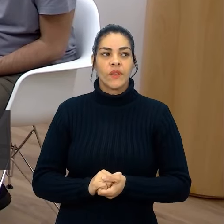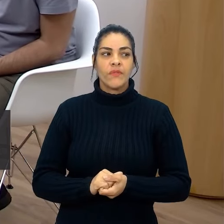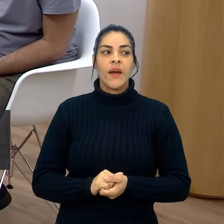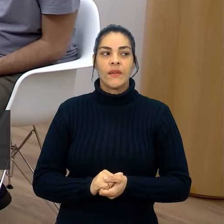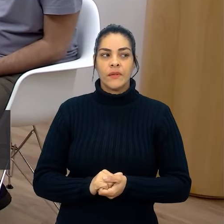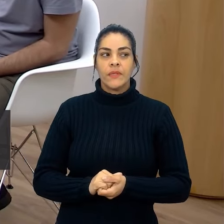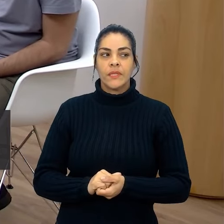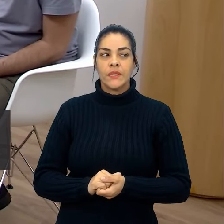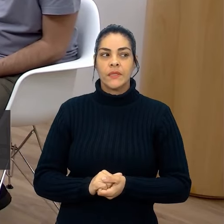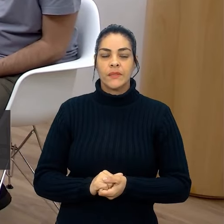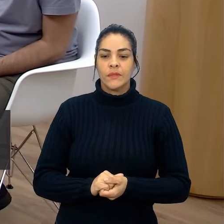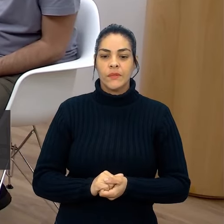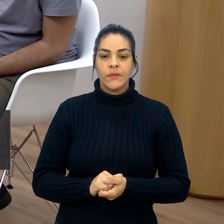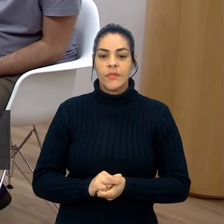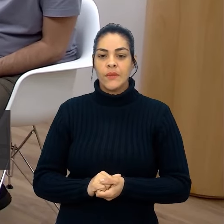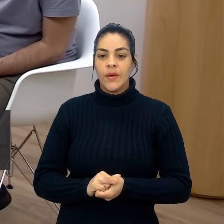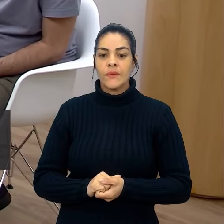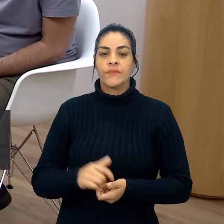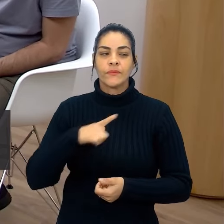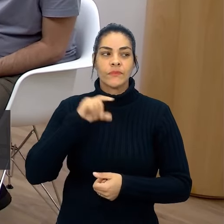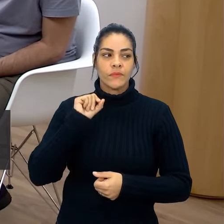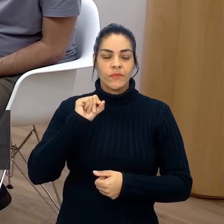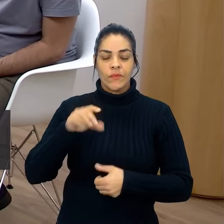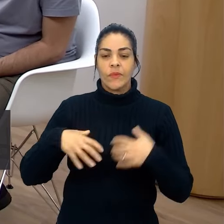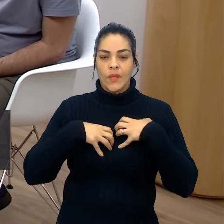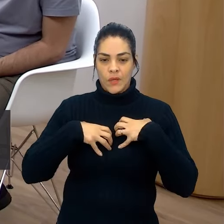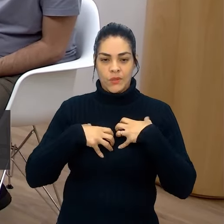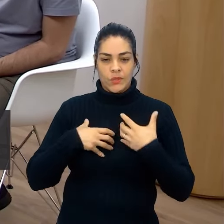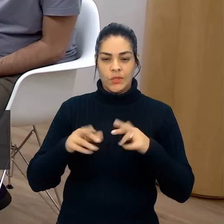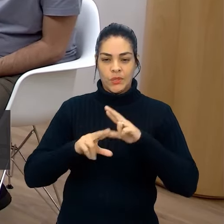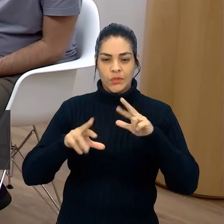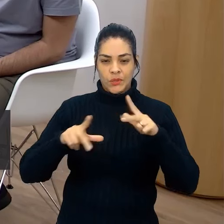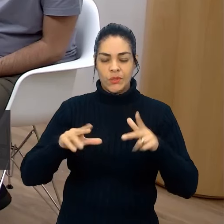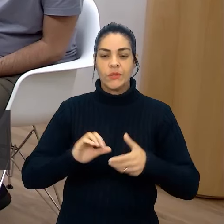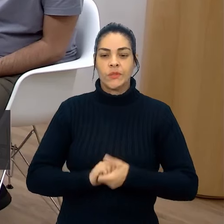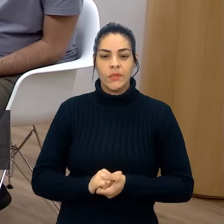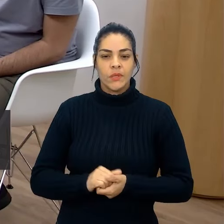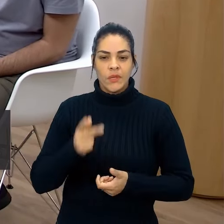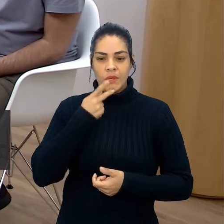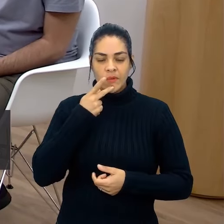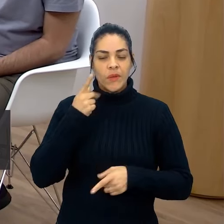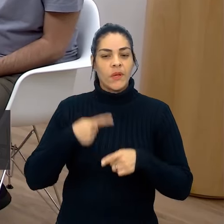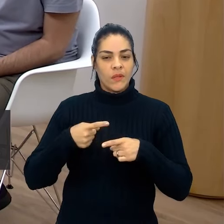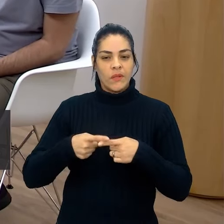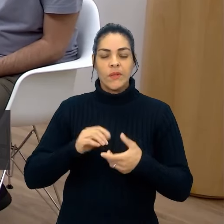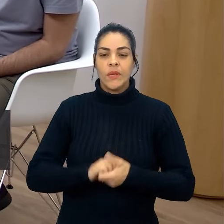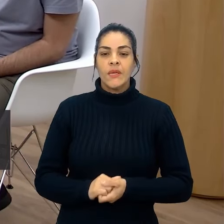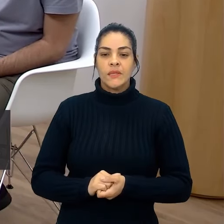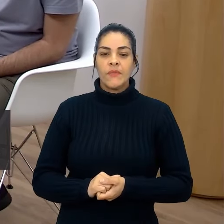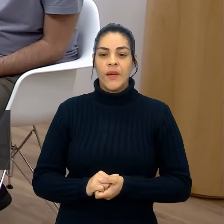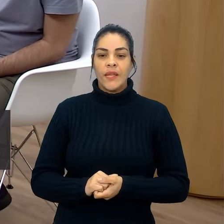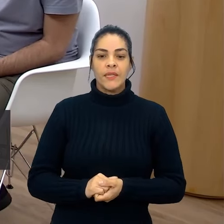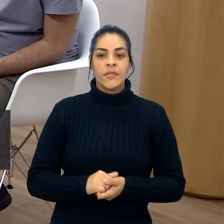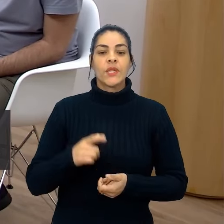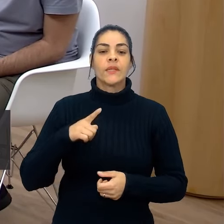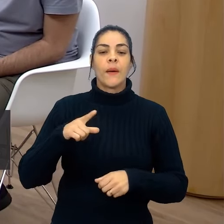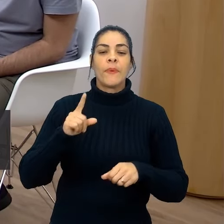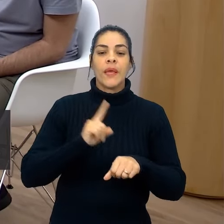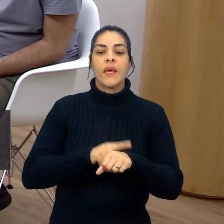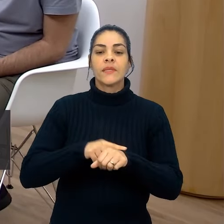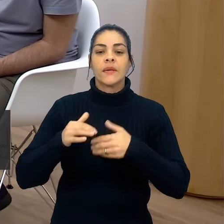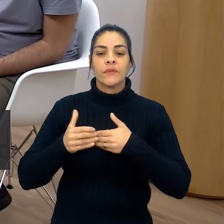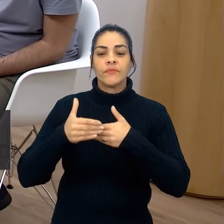Das possibilidades também. De forma diferenciada, mas eu falo porque desse tempo todo que eu tenho da